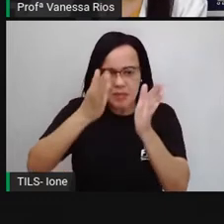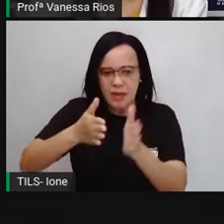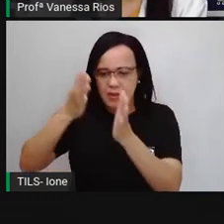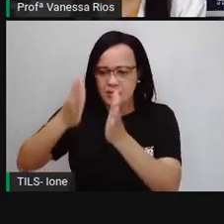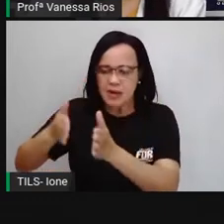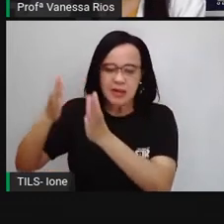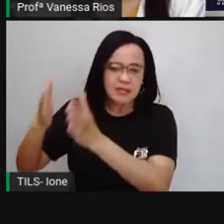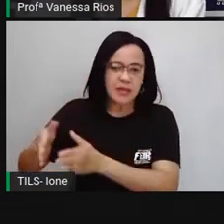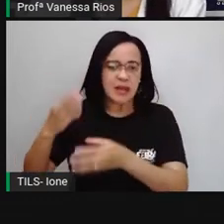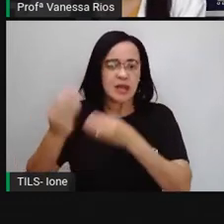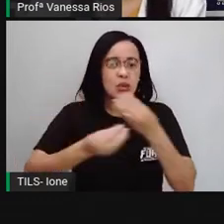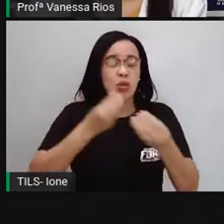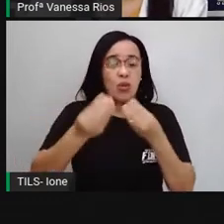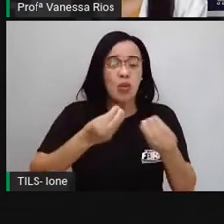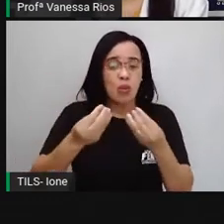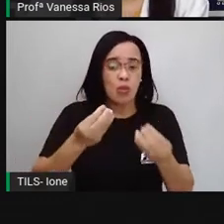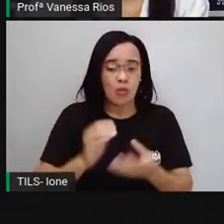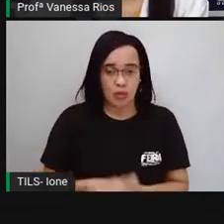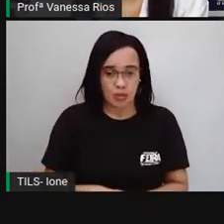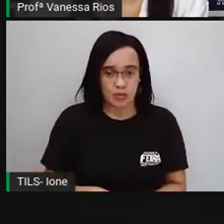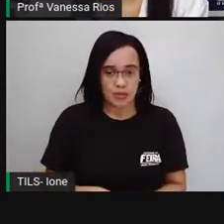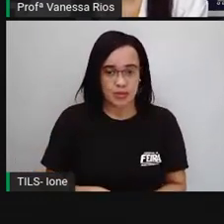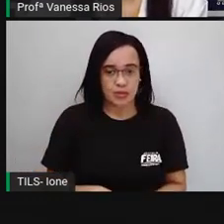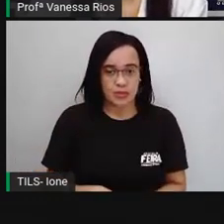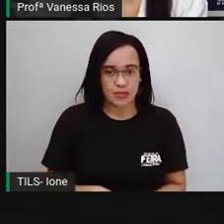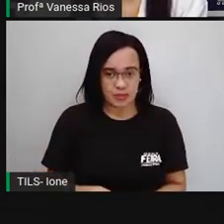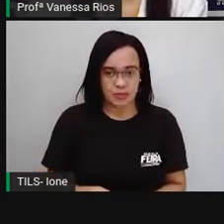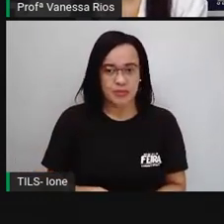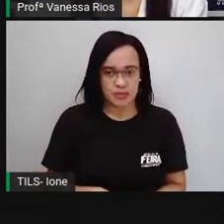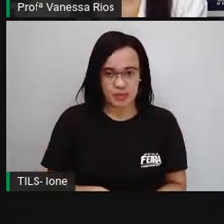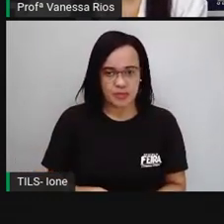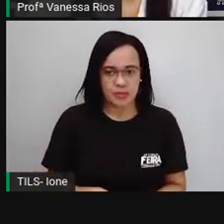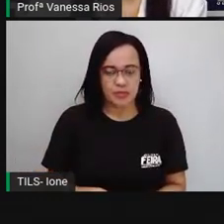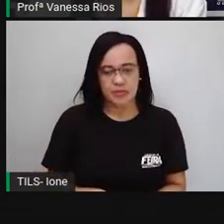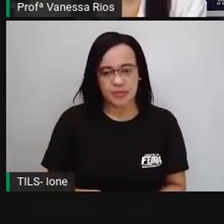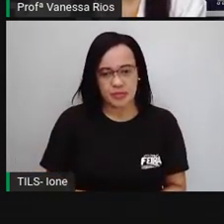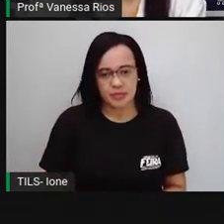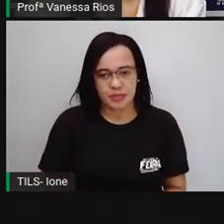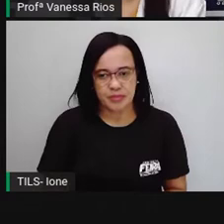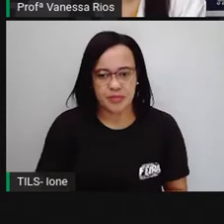figuras tridimensionais, em poliedros e